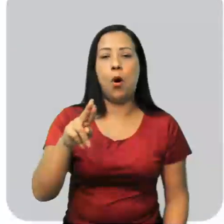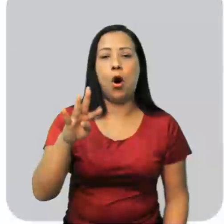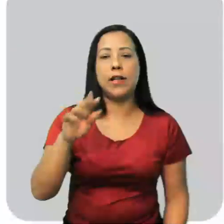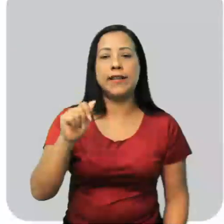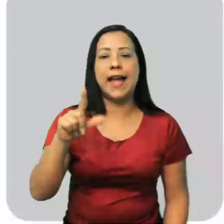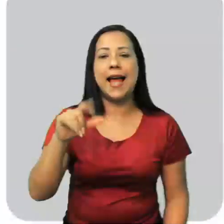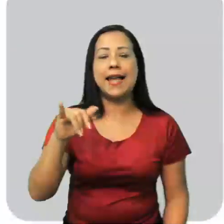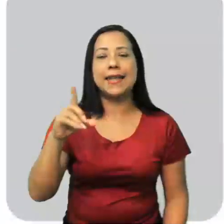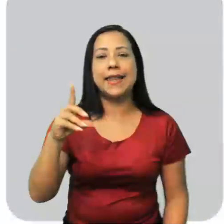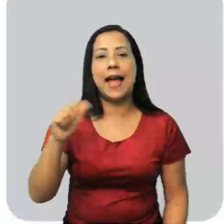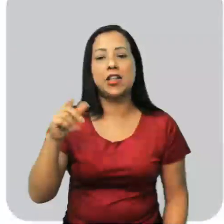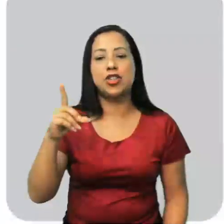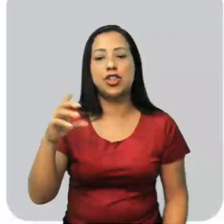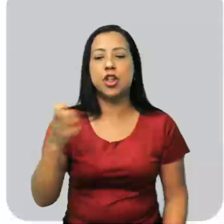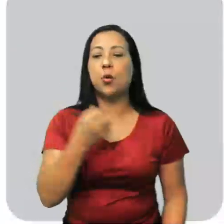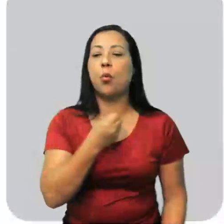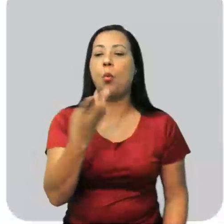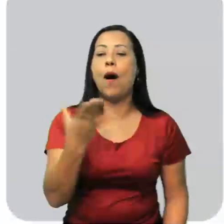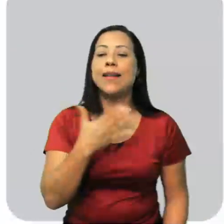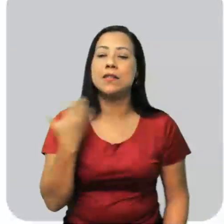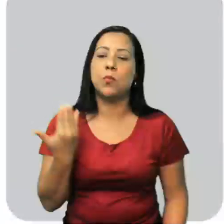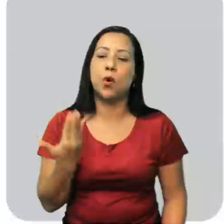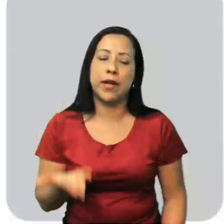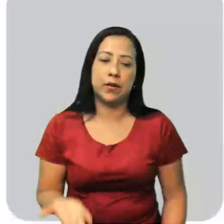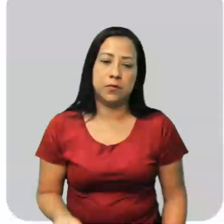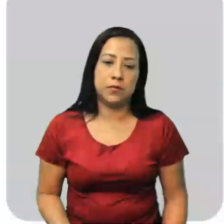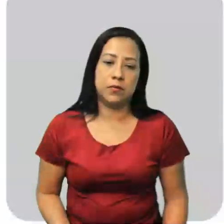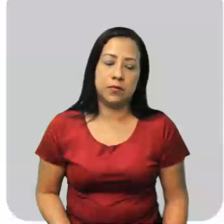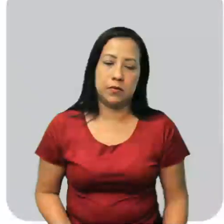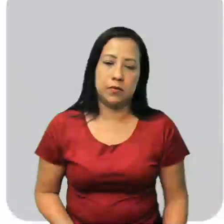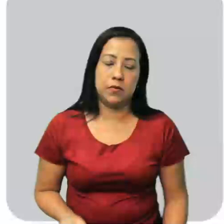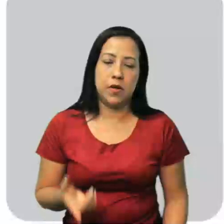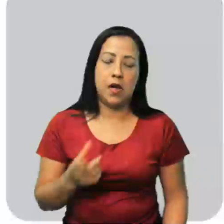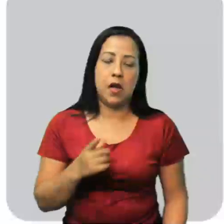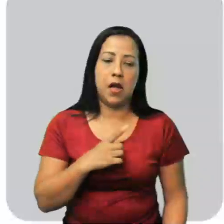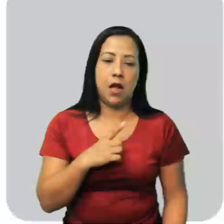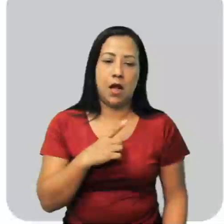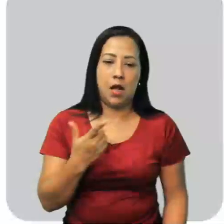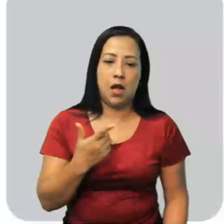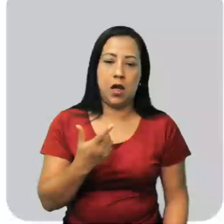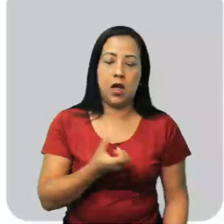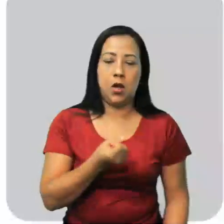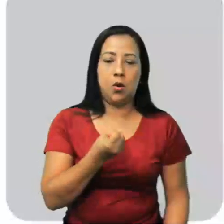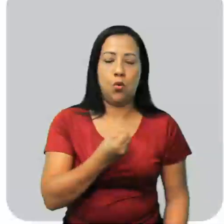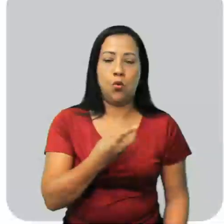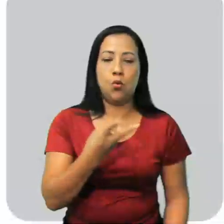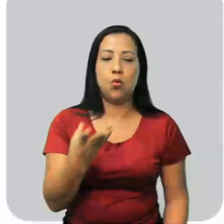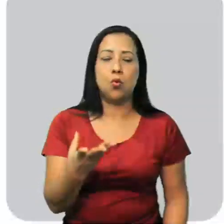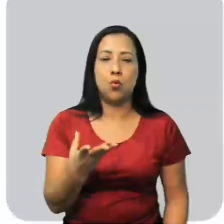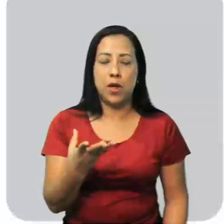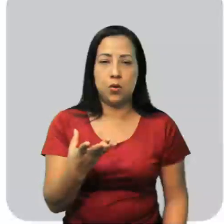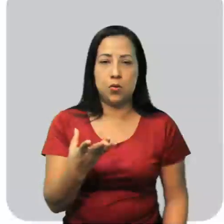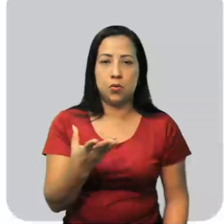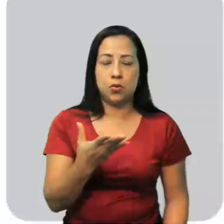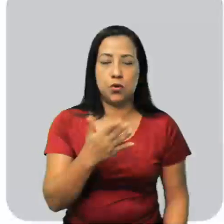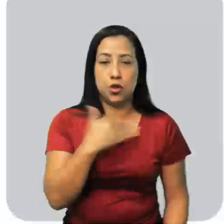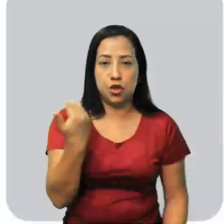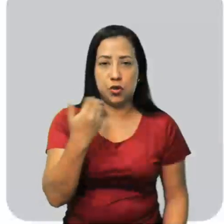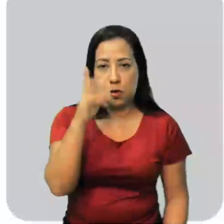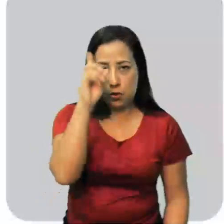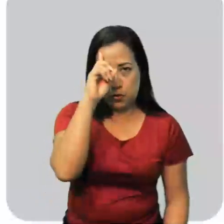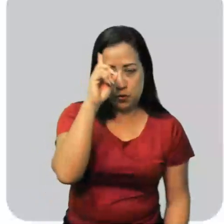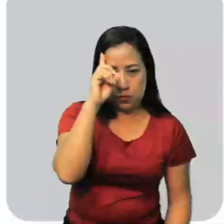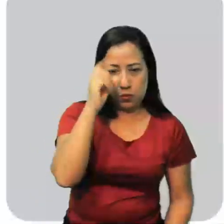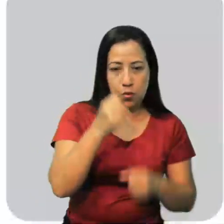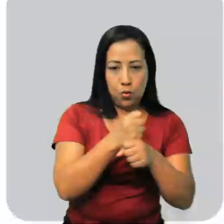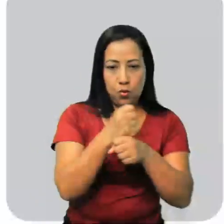1.000 habitantes. É calculado a partir da relação entre os óbitos anuais multiplicado por 1.000 e a população total. Está lá